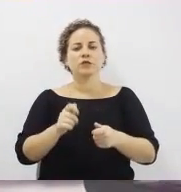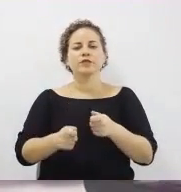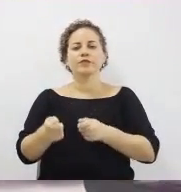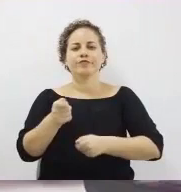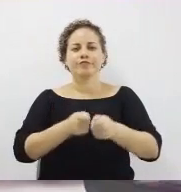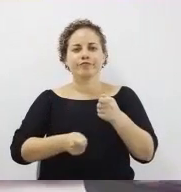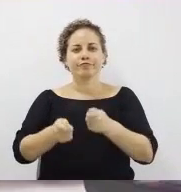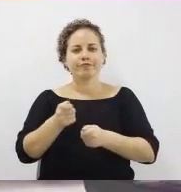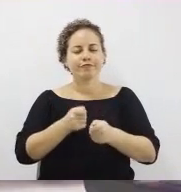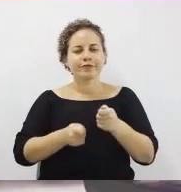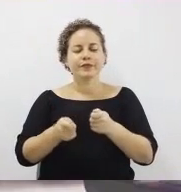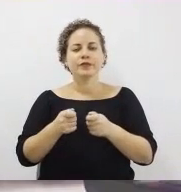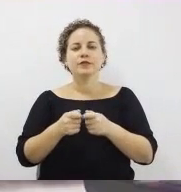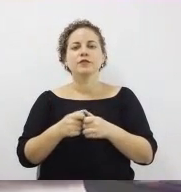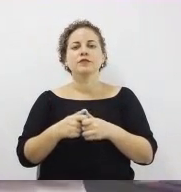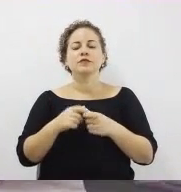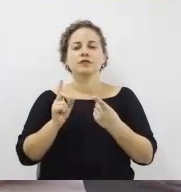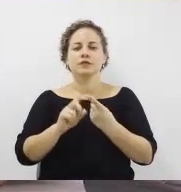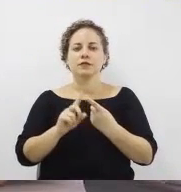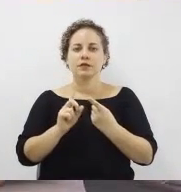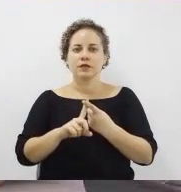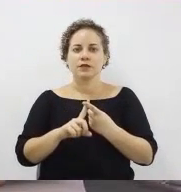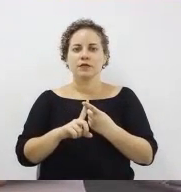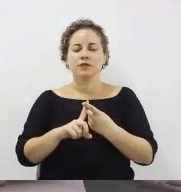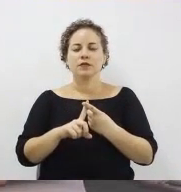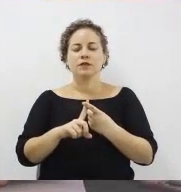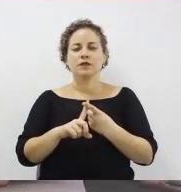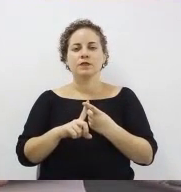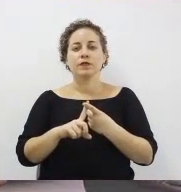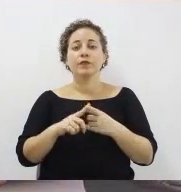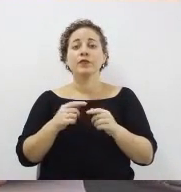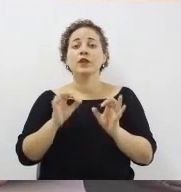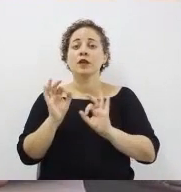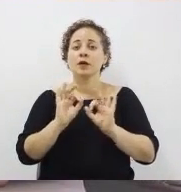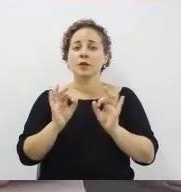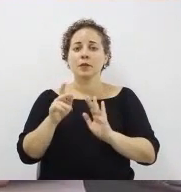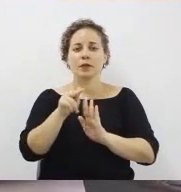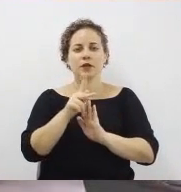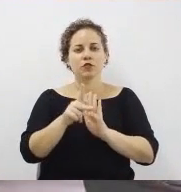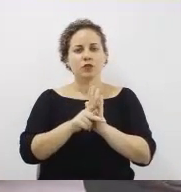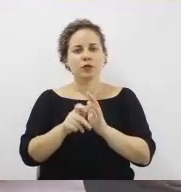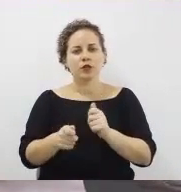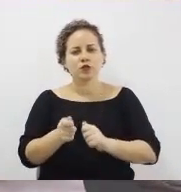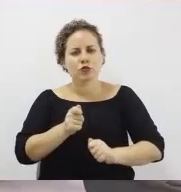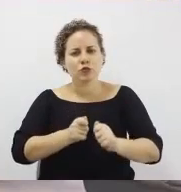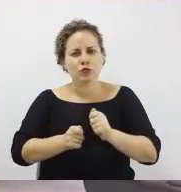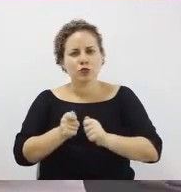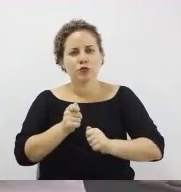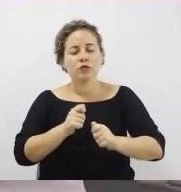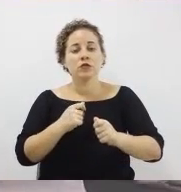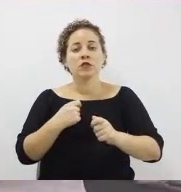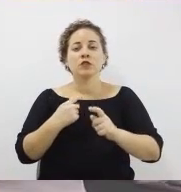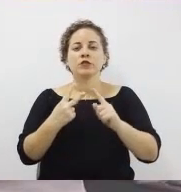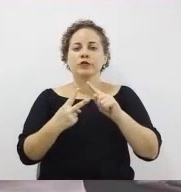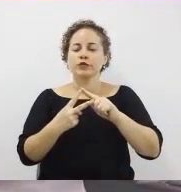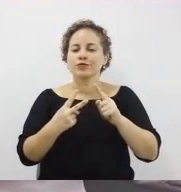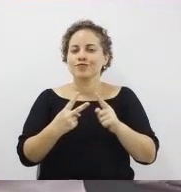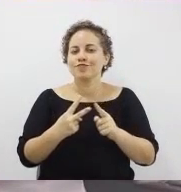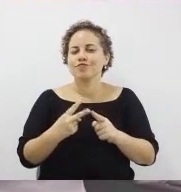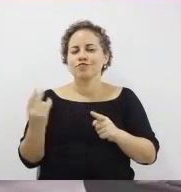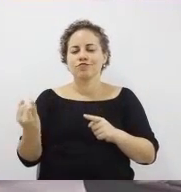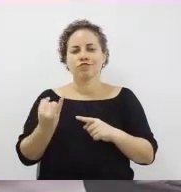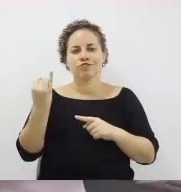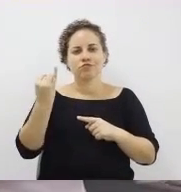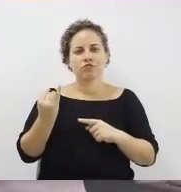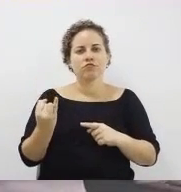vocês aprenderem isso, porque sabemos que planejamento e controle são duas atividades